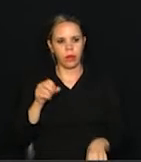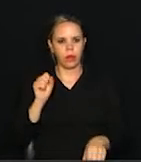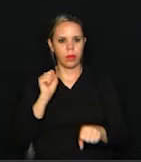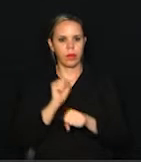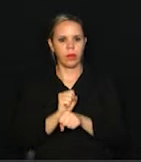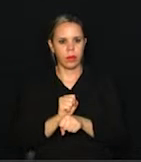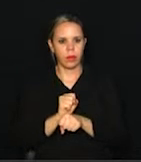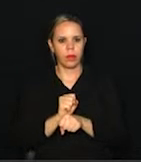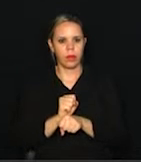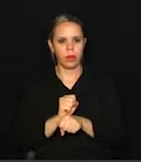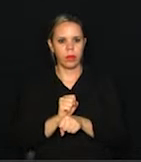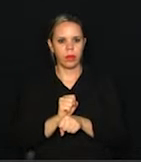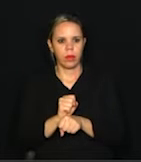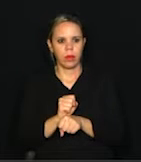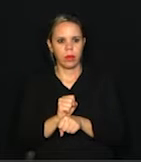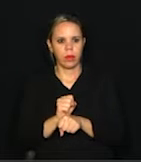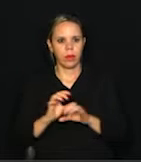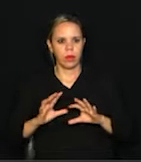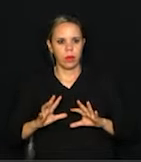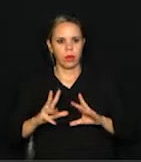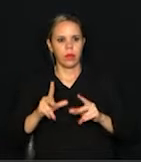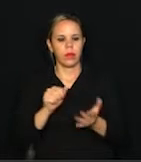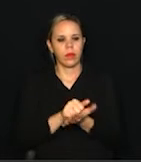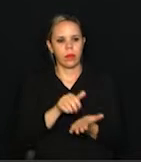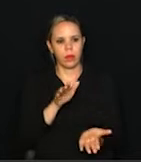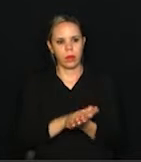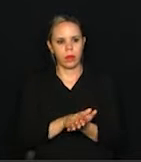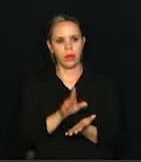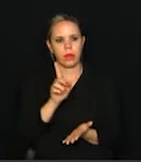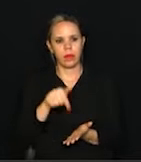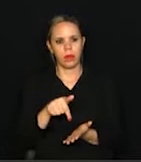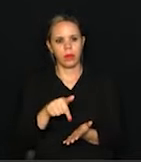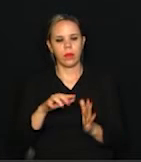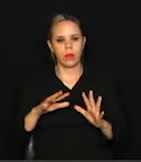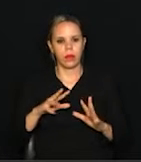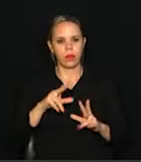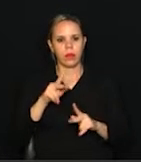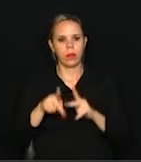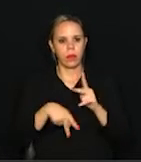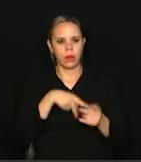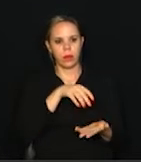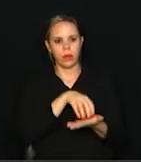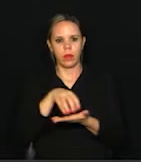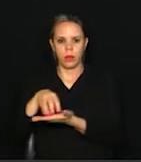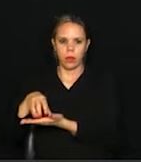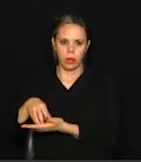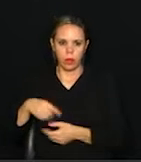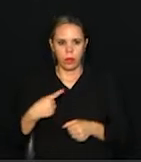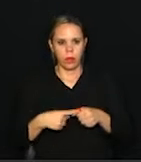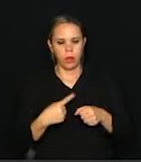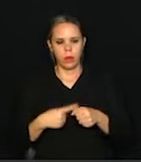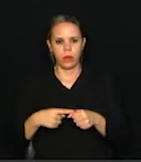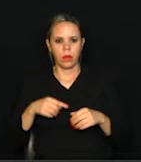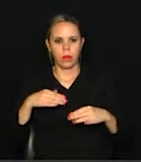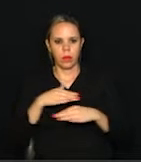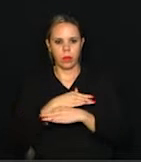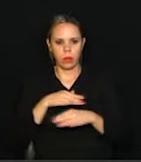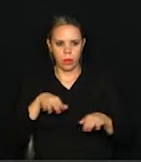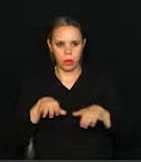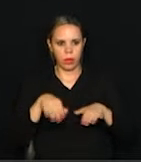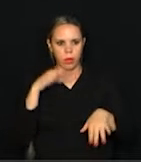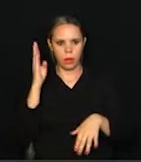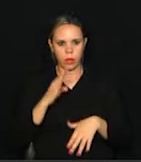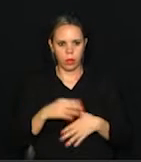do processamento de todas as multas. Isso foi para todos os órgãos municipais de trânsito do